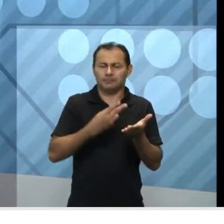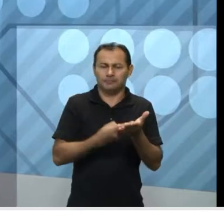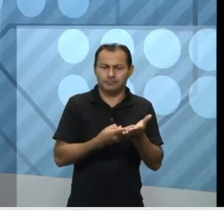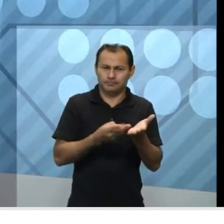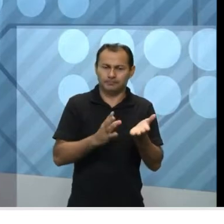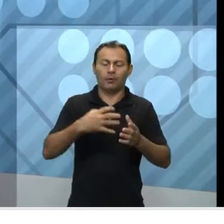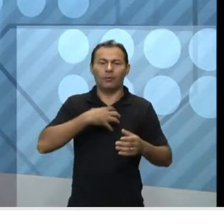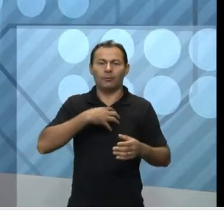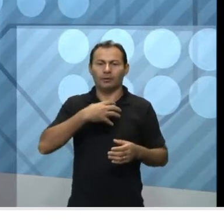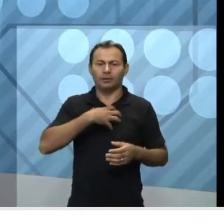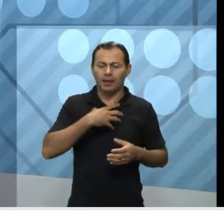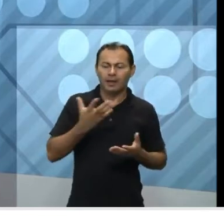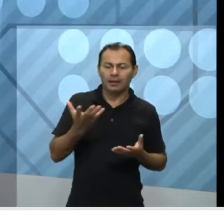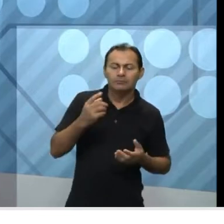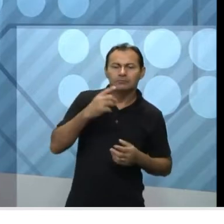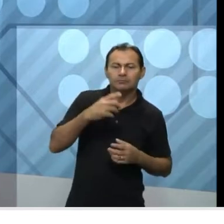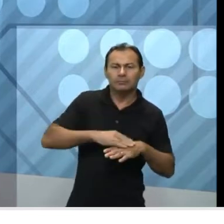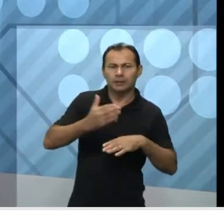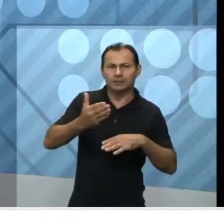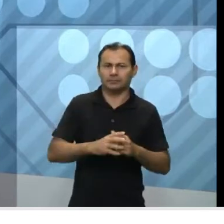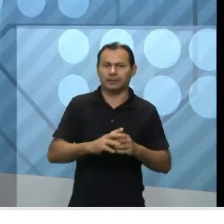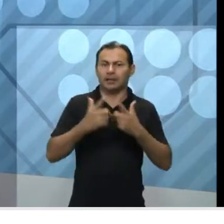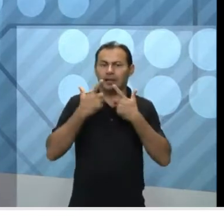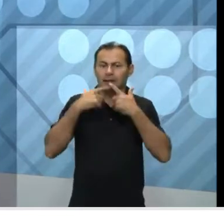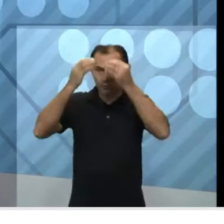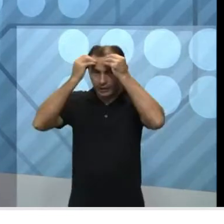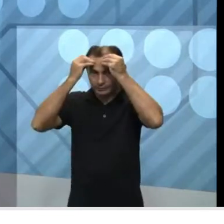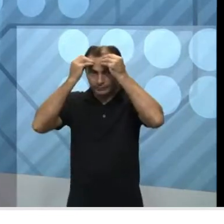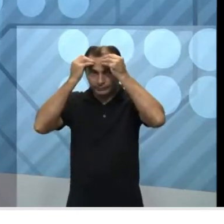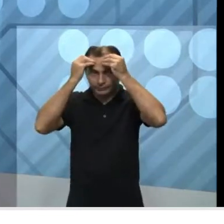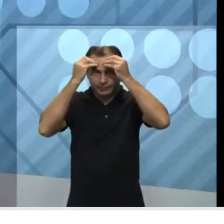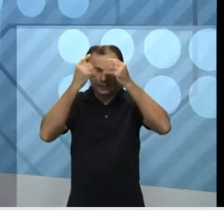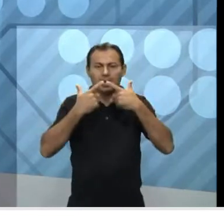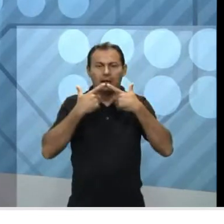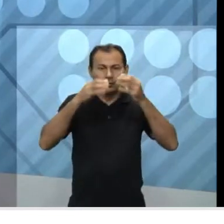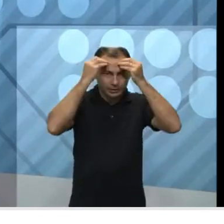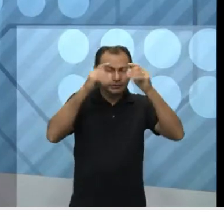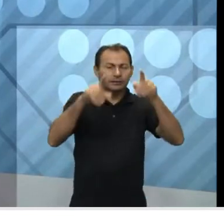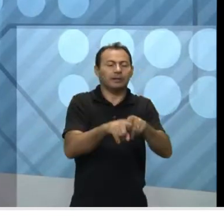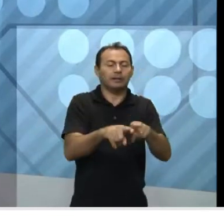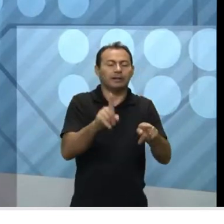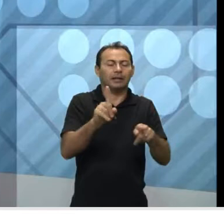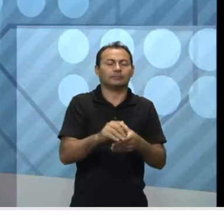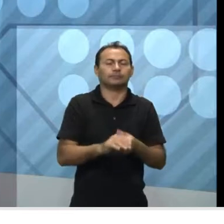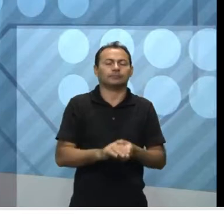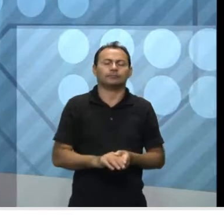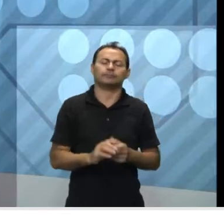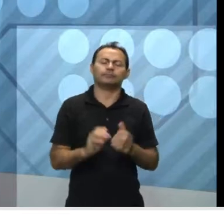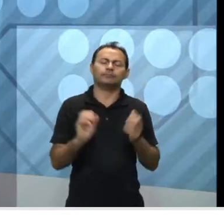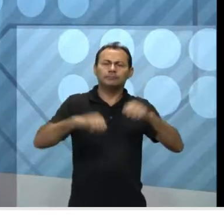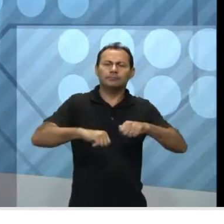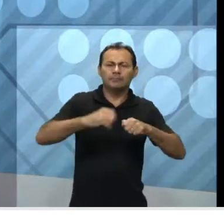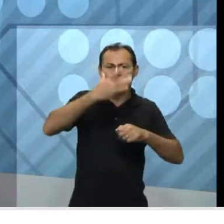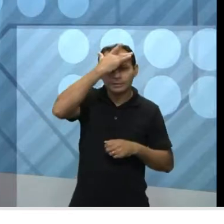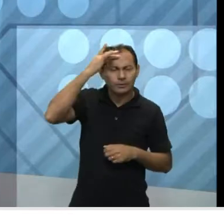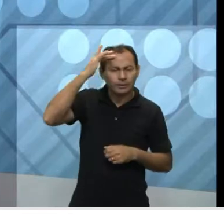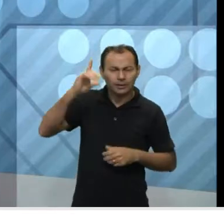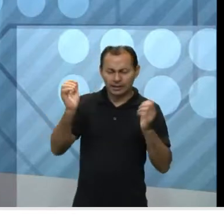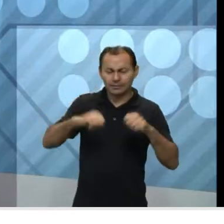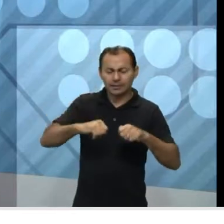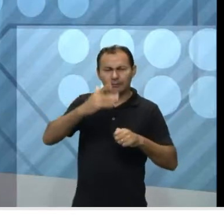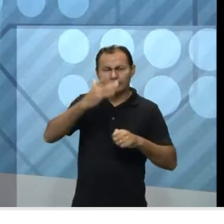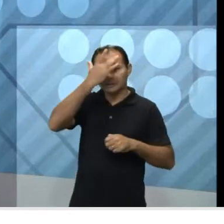por diante. Linguagem. A linguagem também é a capacidade que o indivíduo tem de